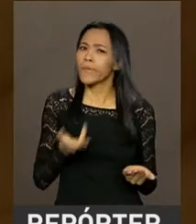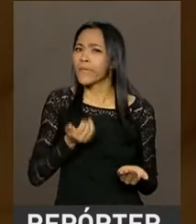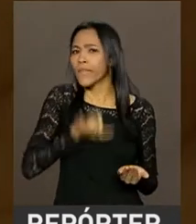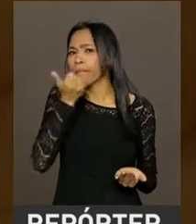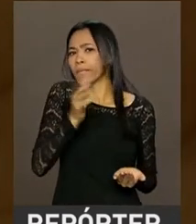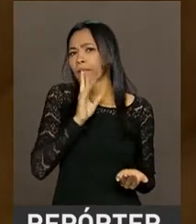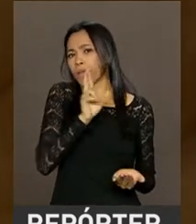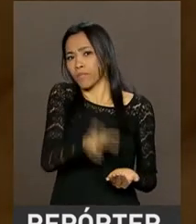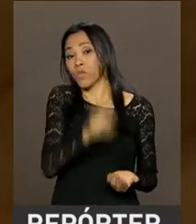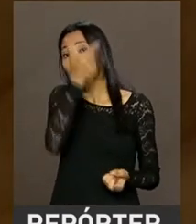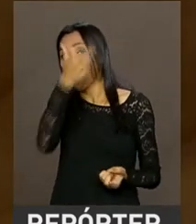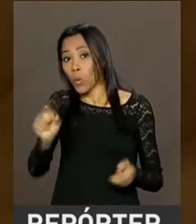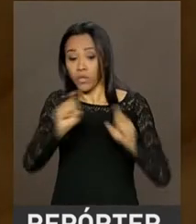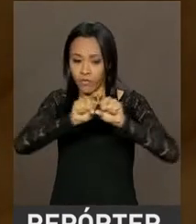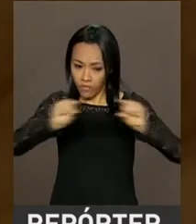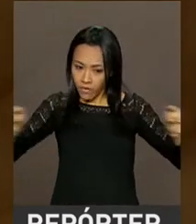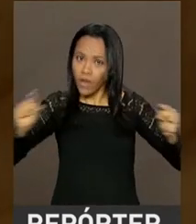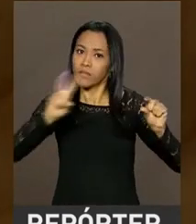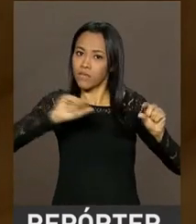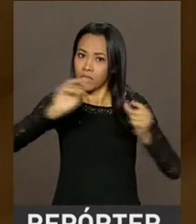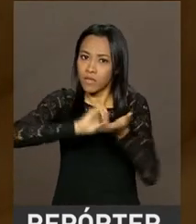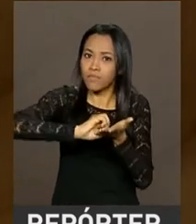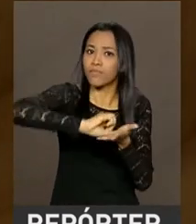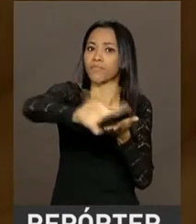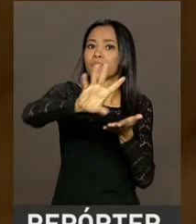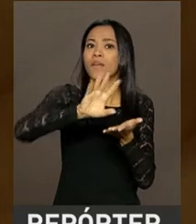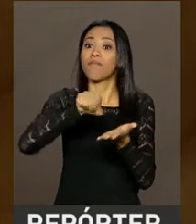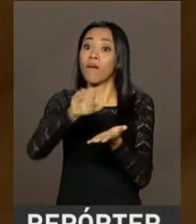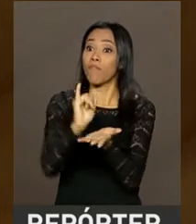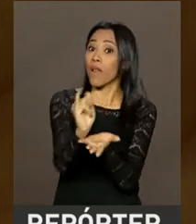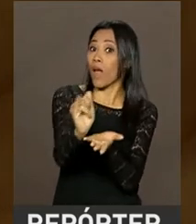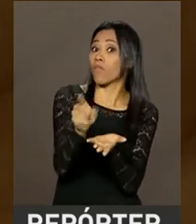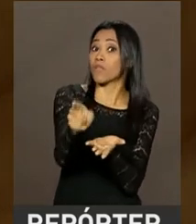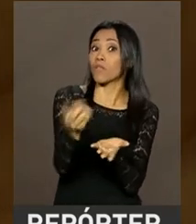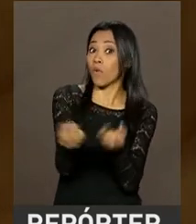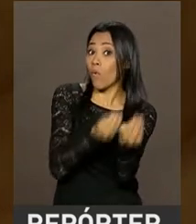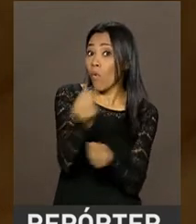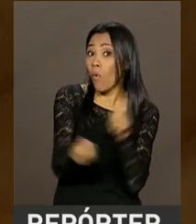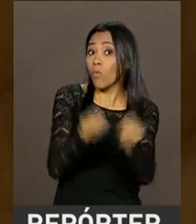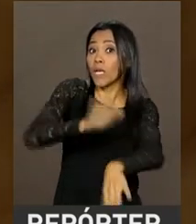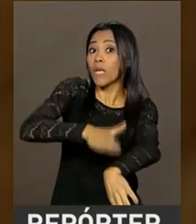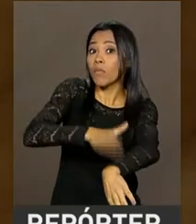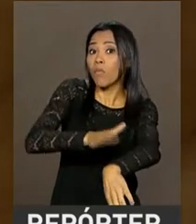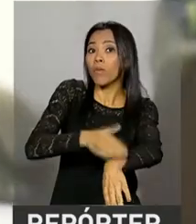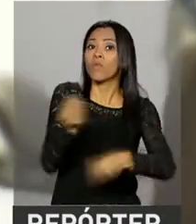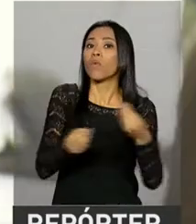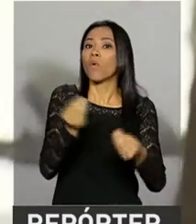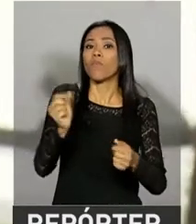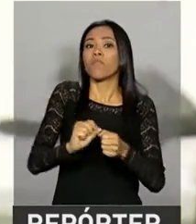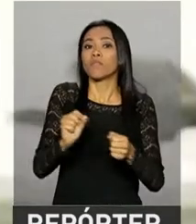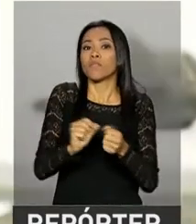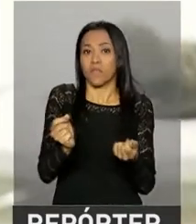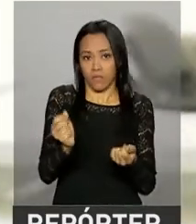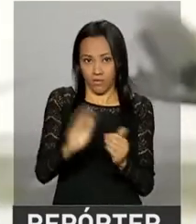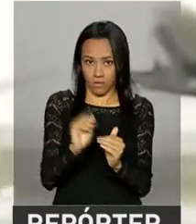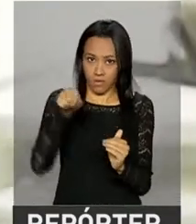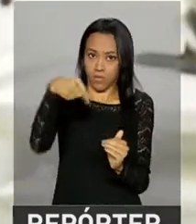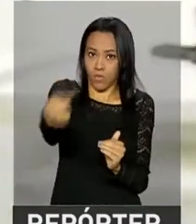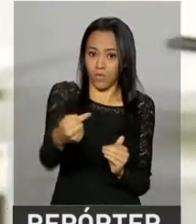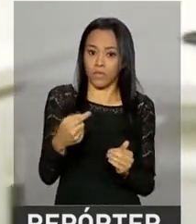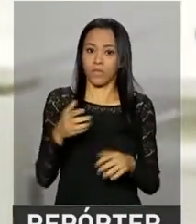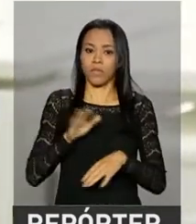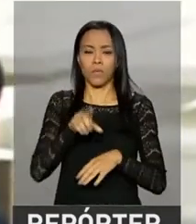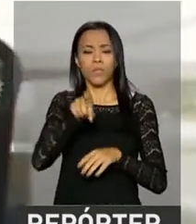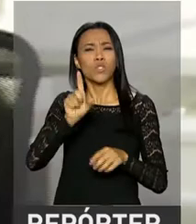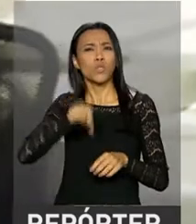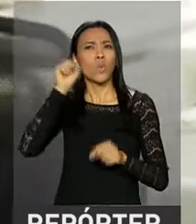outra frase será enviado ao cliente para sugerir a ele como agir daquele momento em diante a responsável pela escolha dos